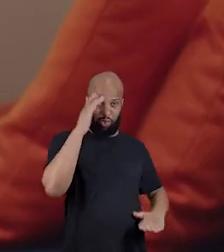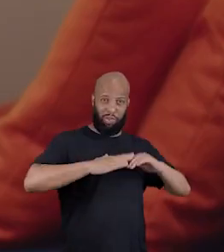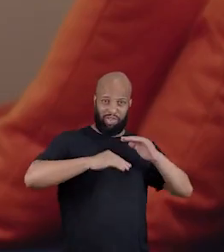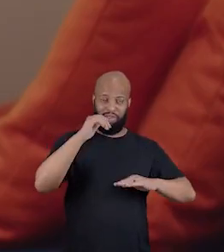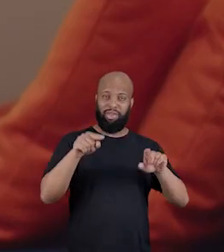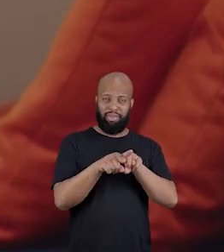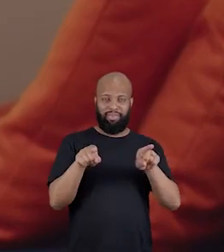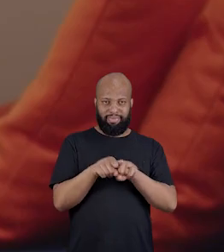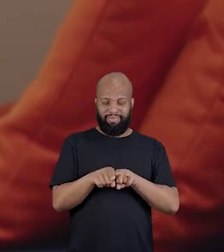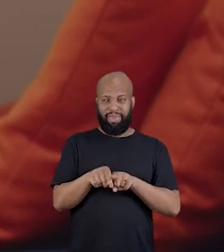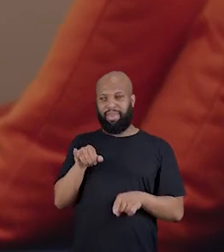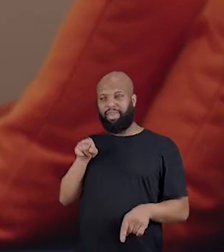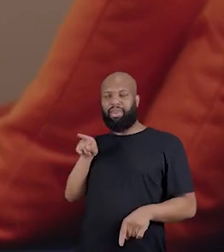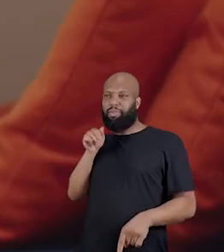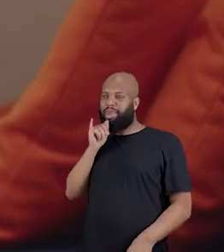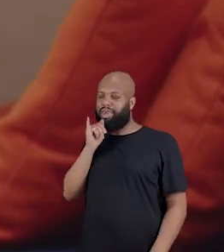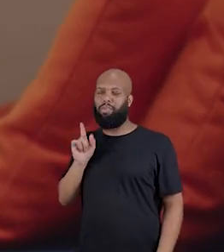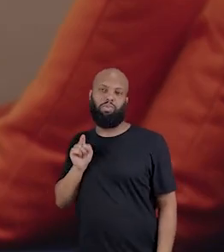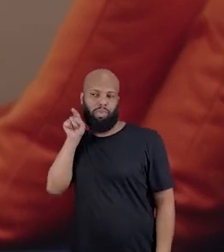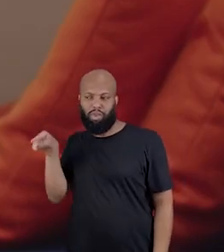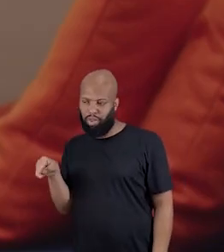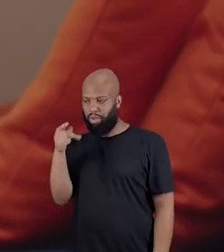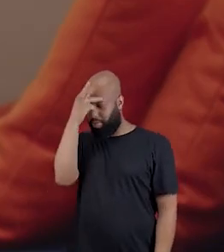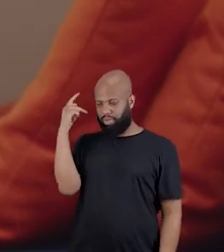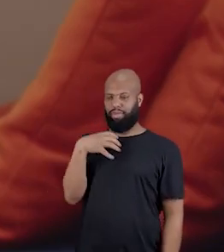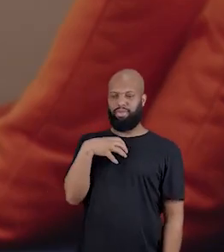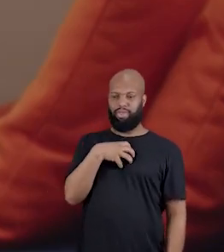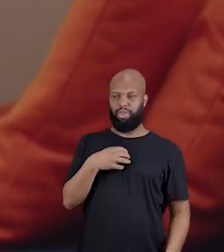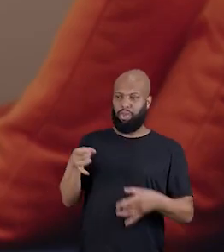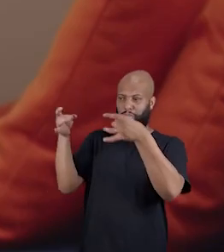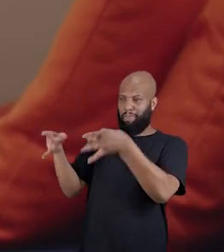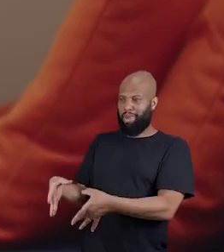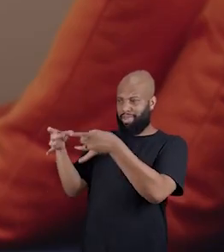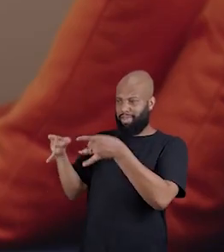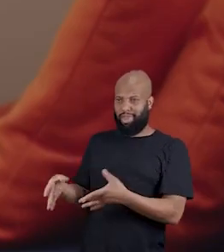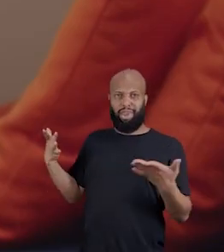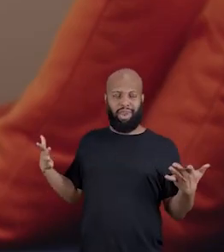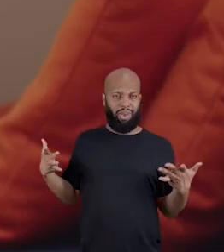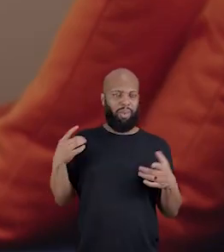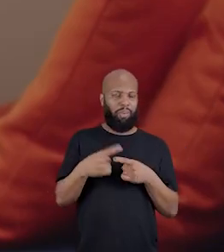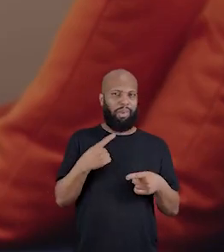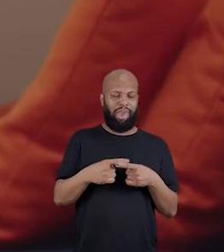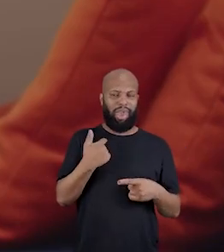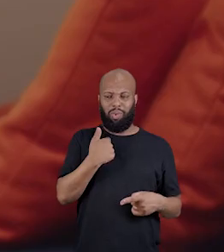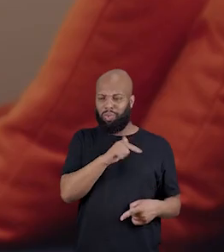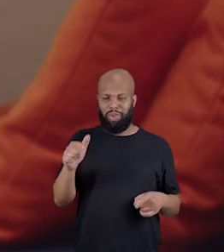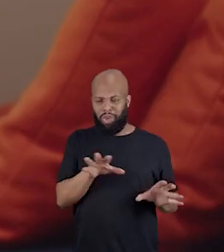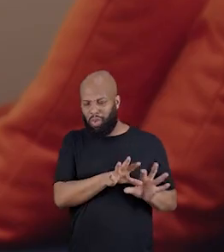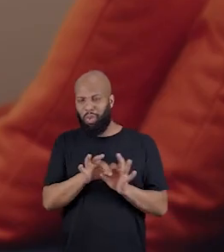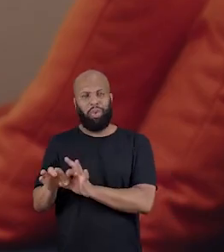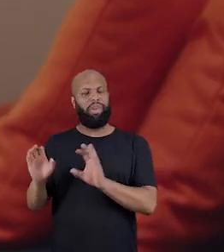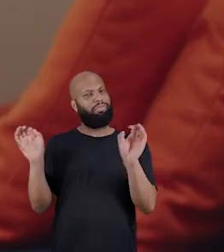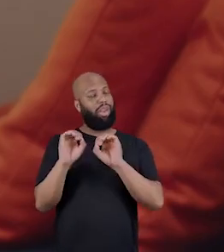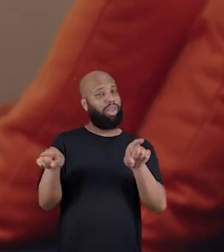Então, que é o risco de delargar também, né? Quando as pessoas sentem, às vezes, putz, foi delargado porque eu não tenho